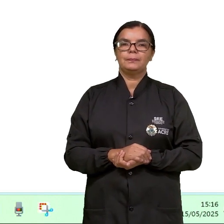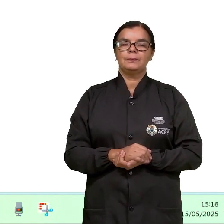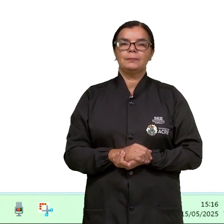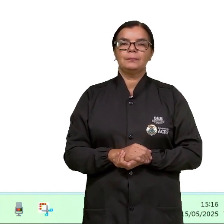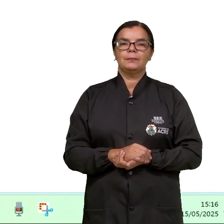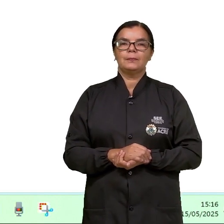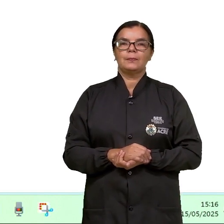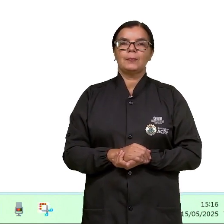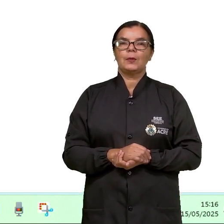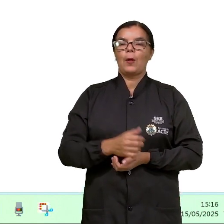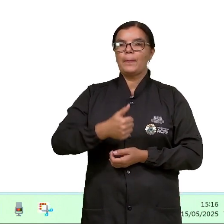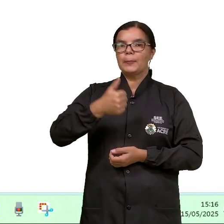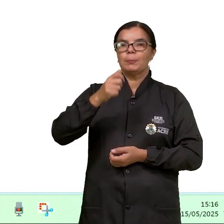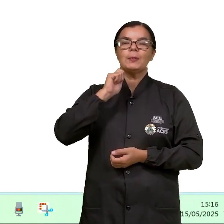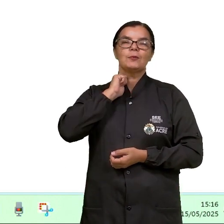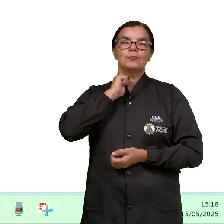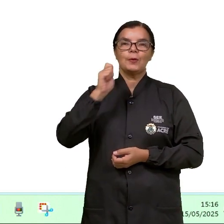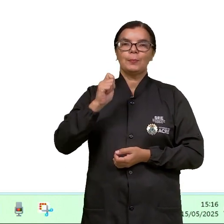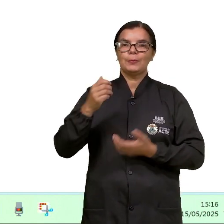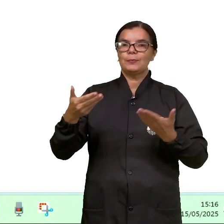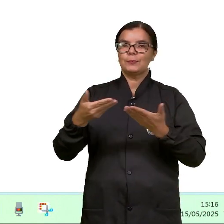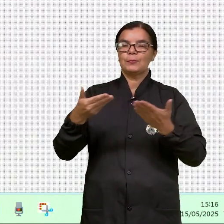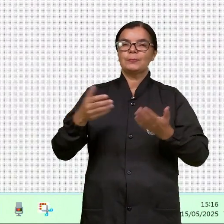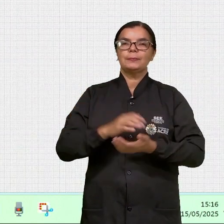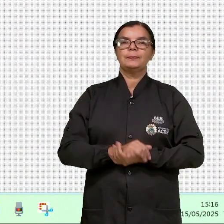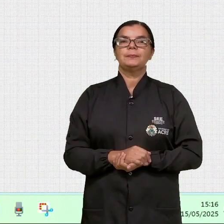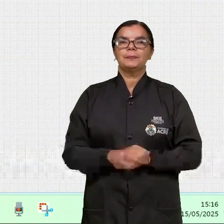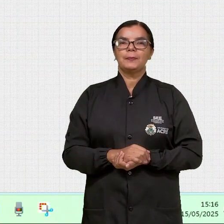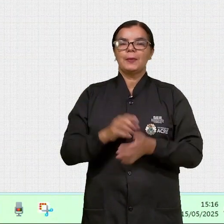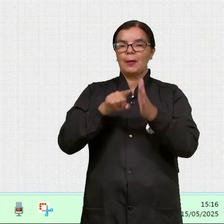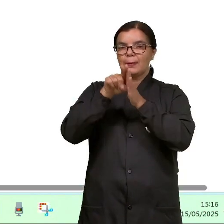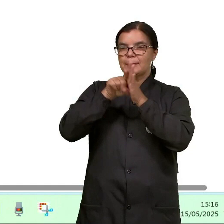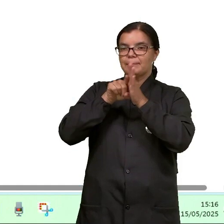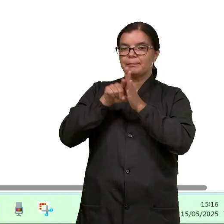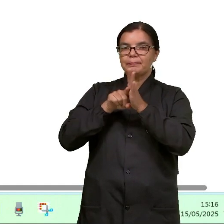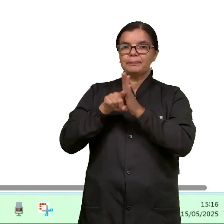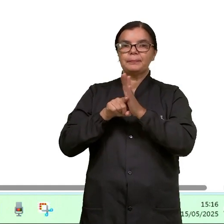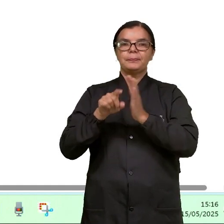de abril até o dia de hoje. Vou pesquisar.